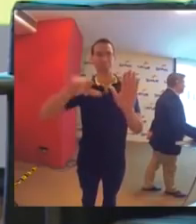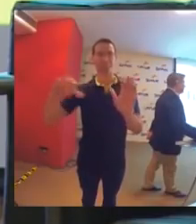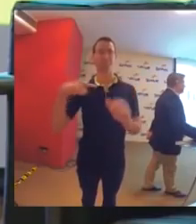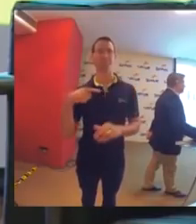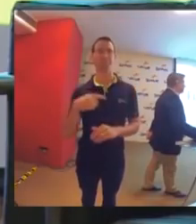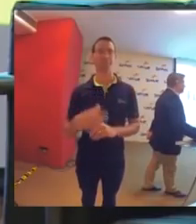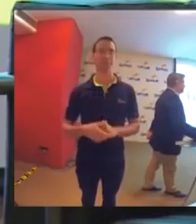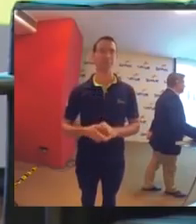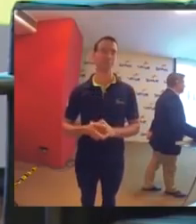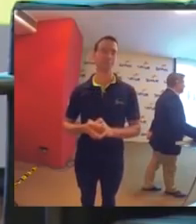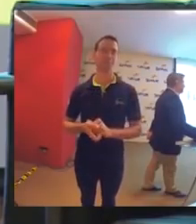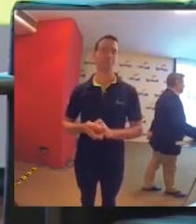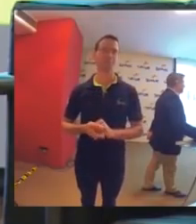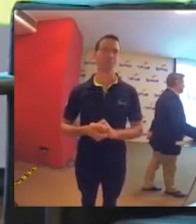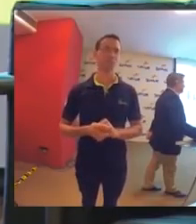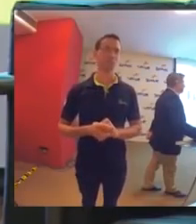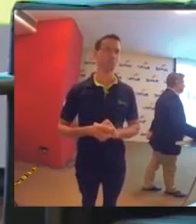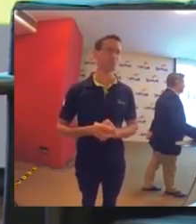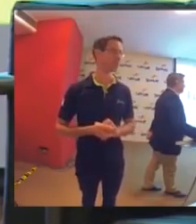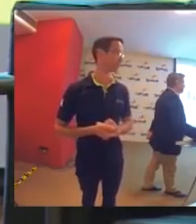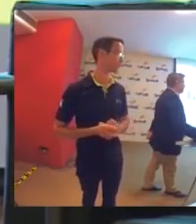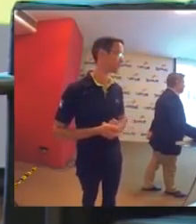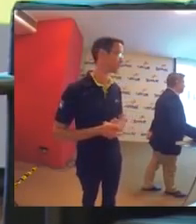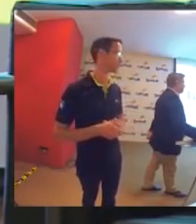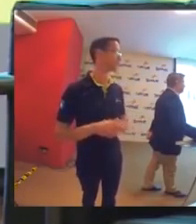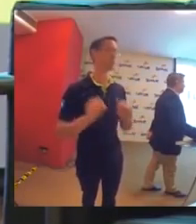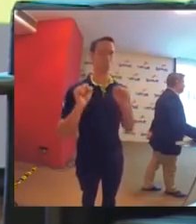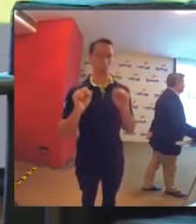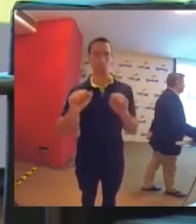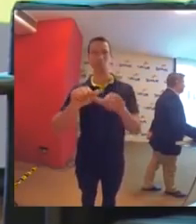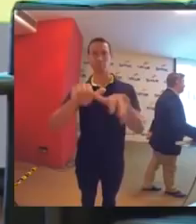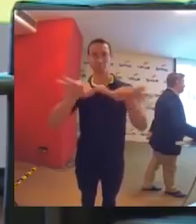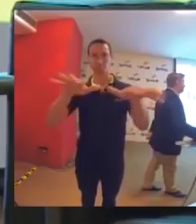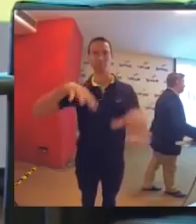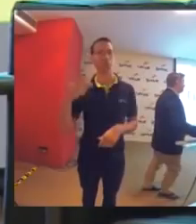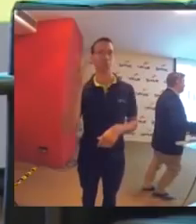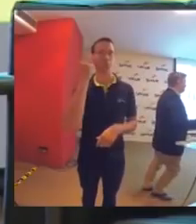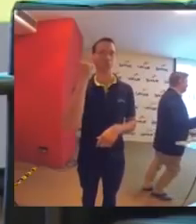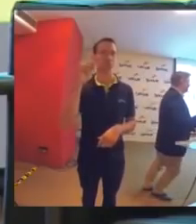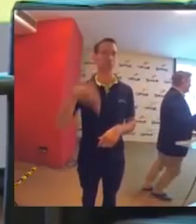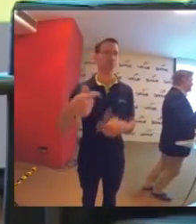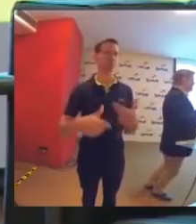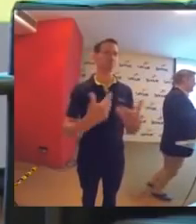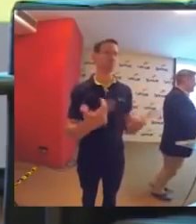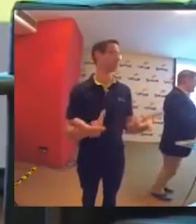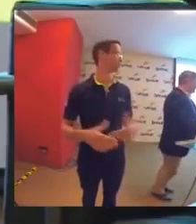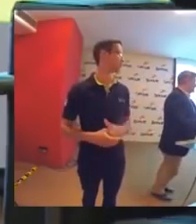devem ser partilhados com os companheiros de profissão. Obrigado. Obrigada.